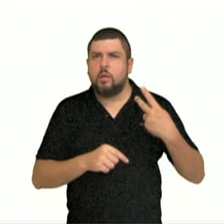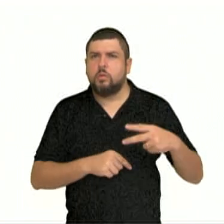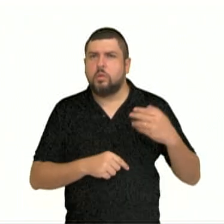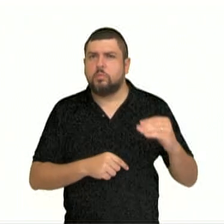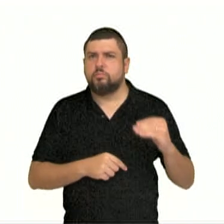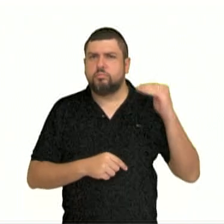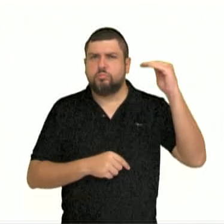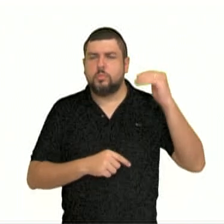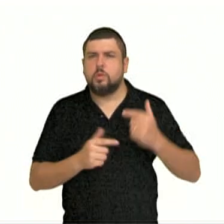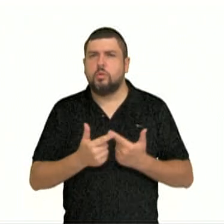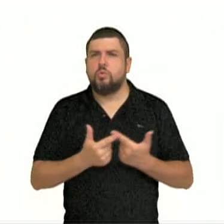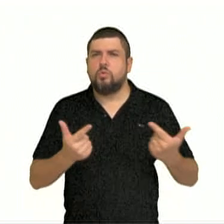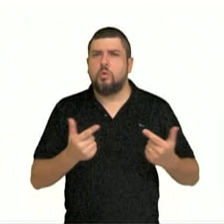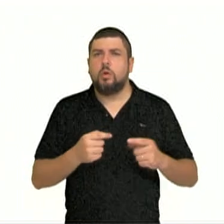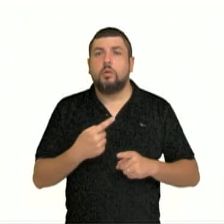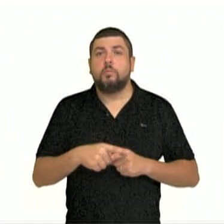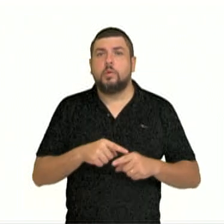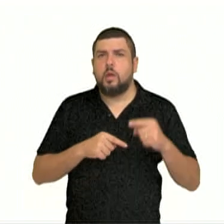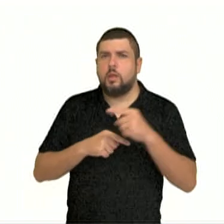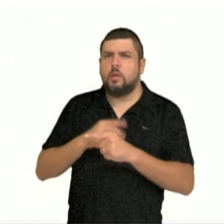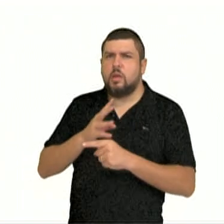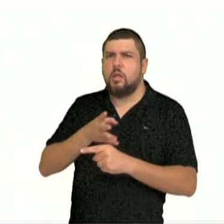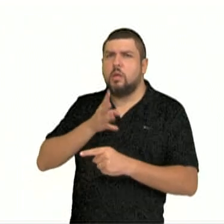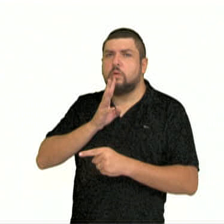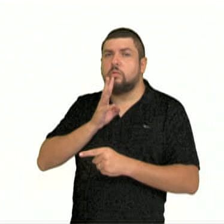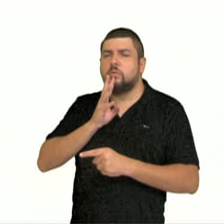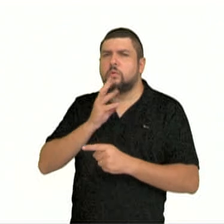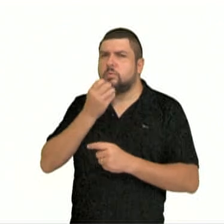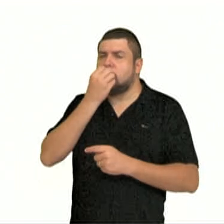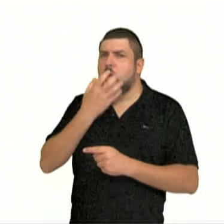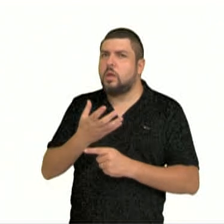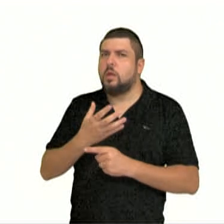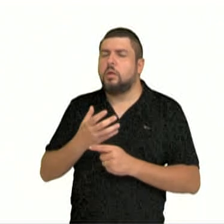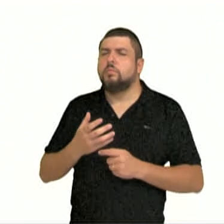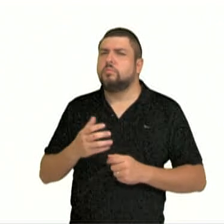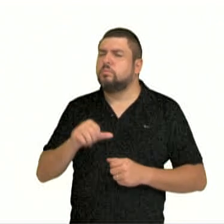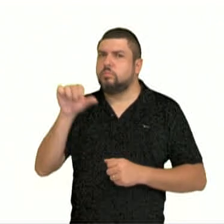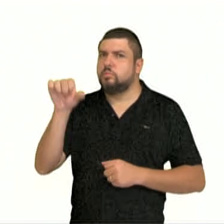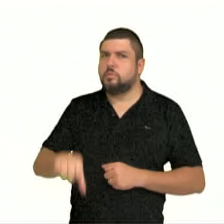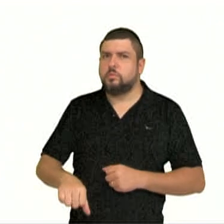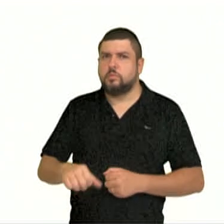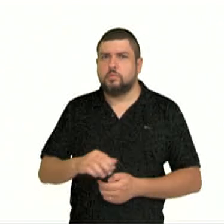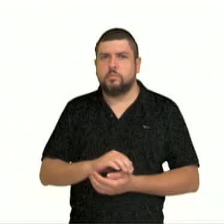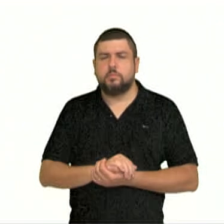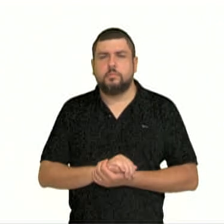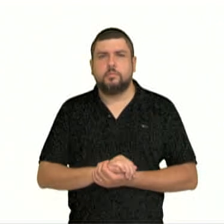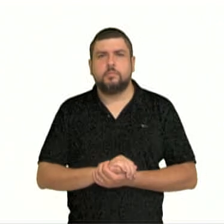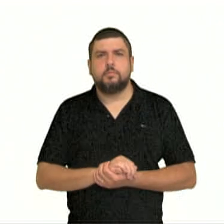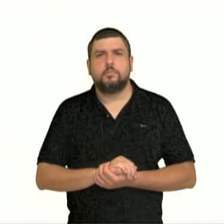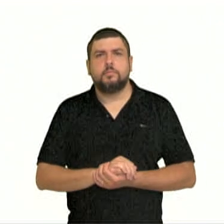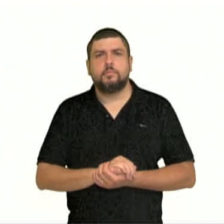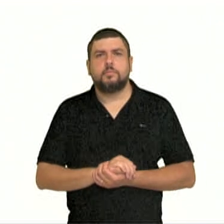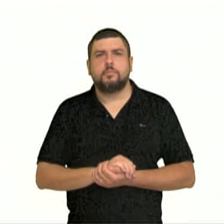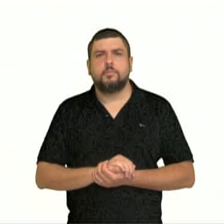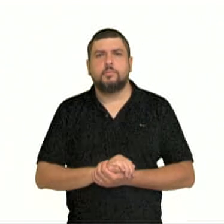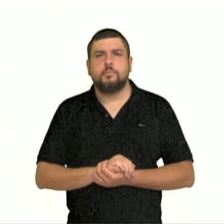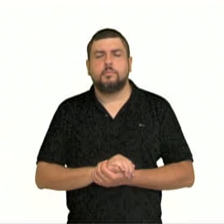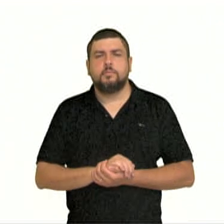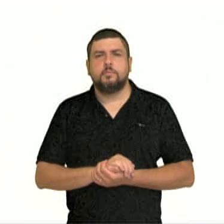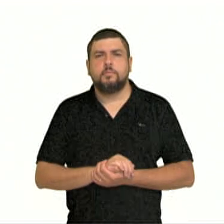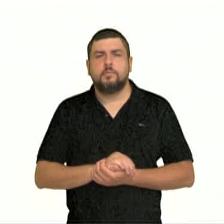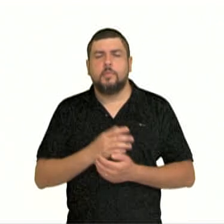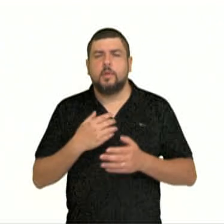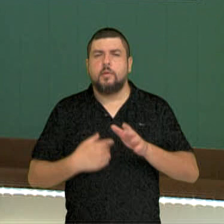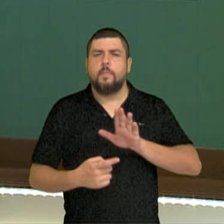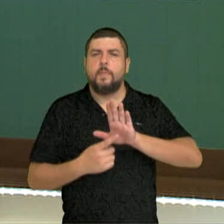vingar de alguém que conhece bem é ainda mais assustador. Aqui eu queria parar um pouquinho e mostrar para vocês o Edgar Allan